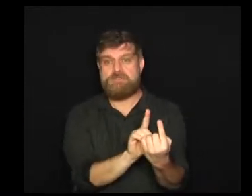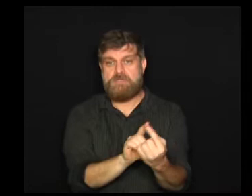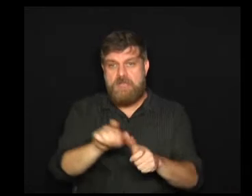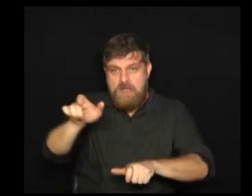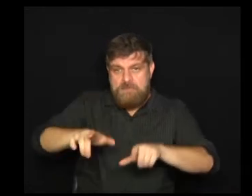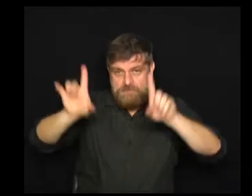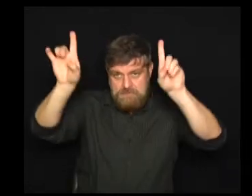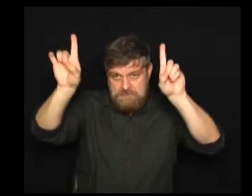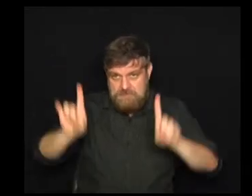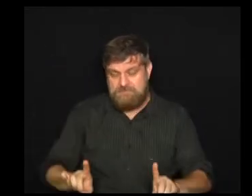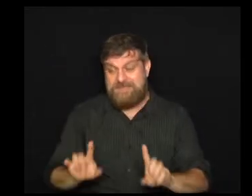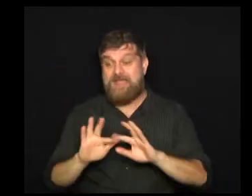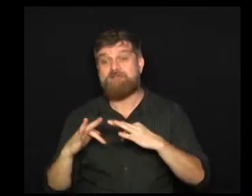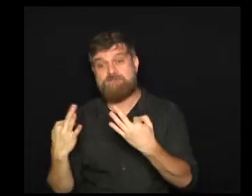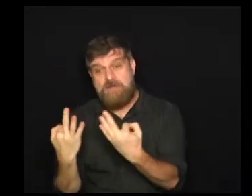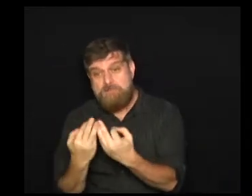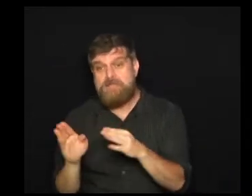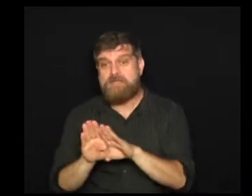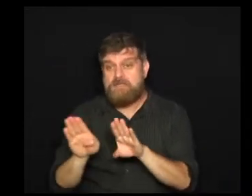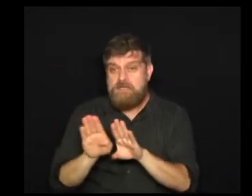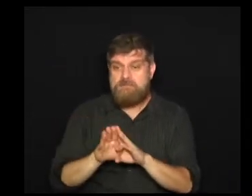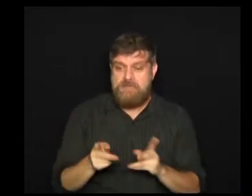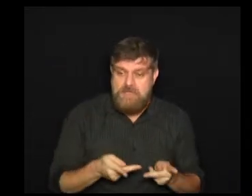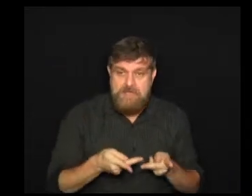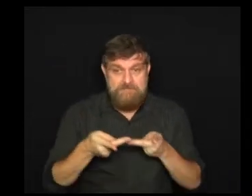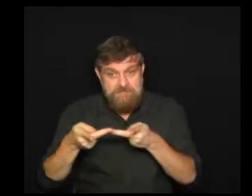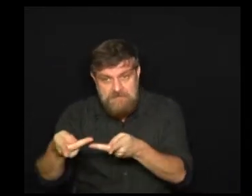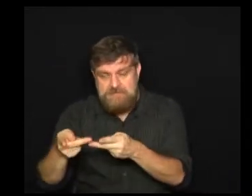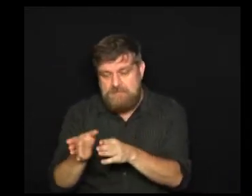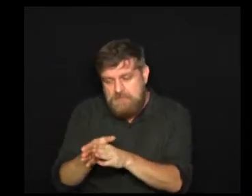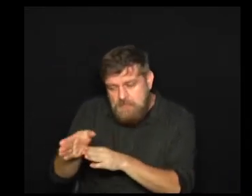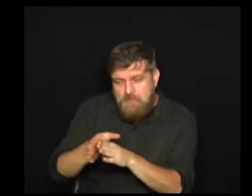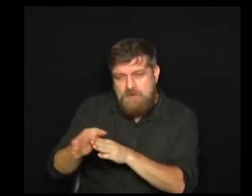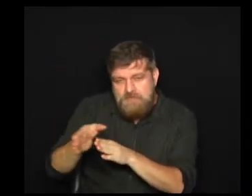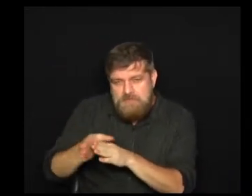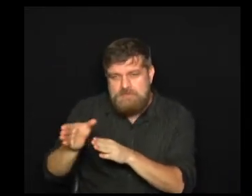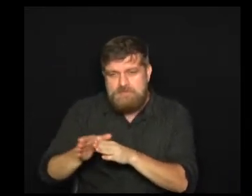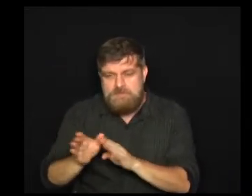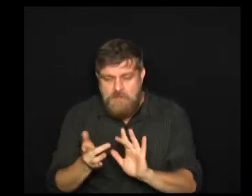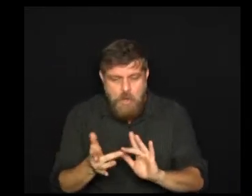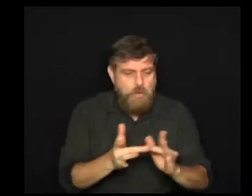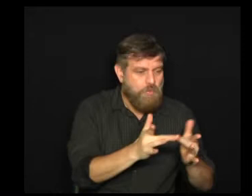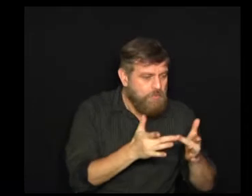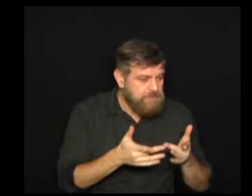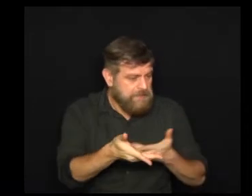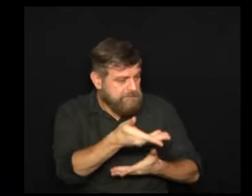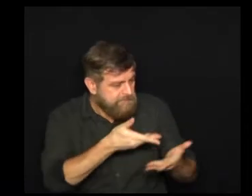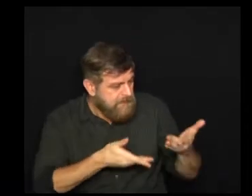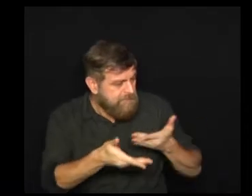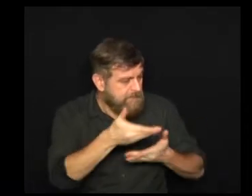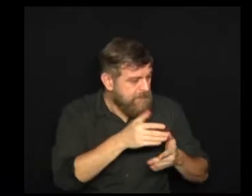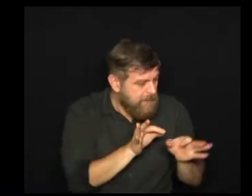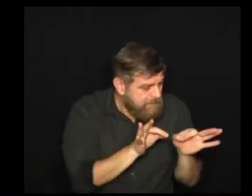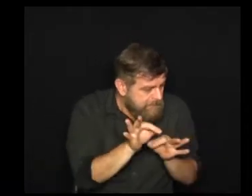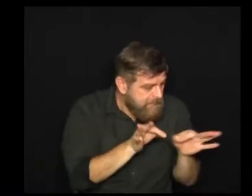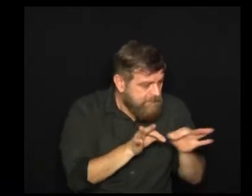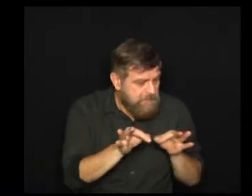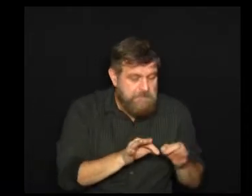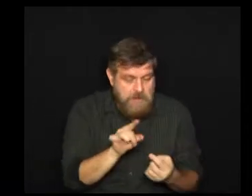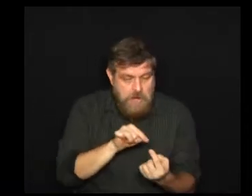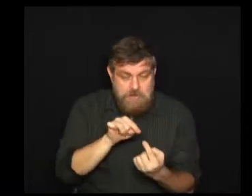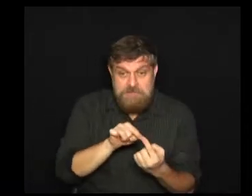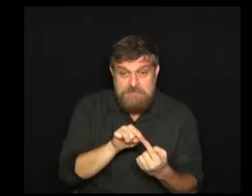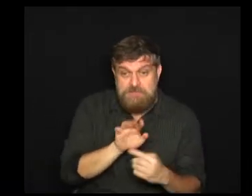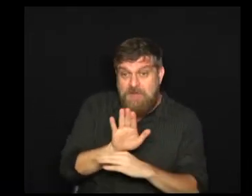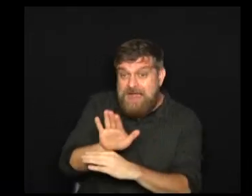com deficiência, os familiares, são visitas, são orientações, são encaminhamentos, são articulações em rede, são todos os atendimentos que passam por